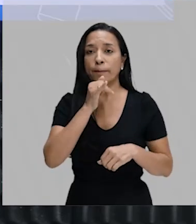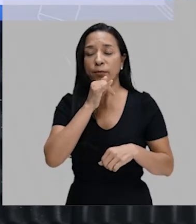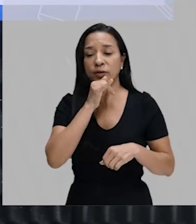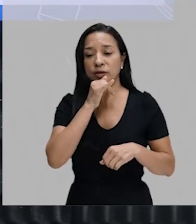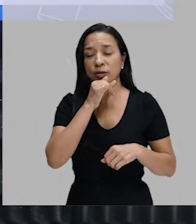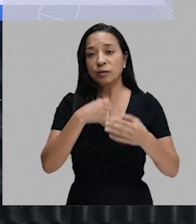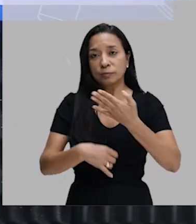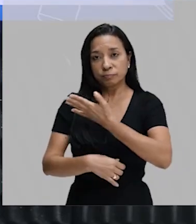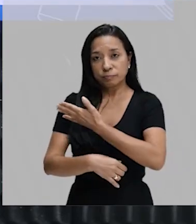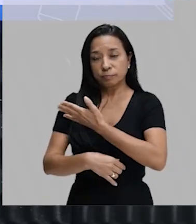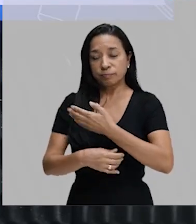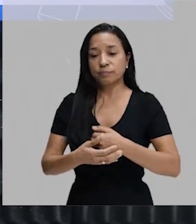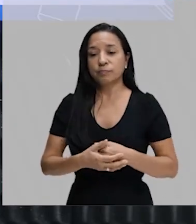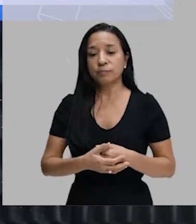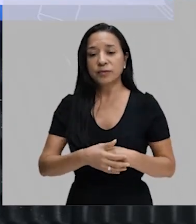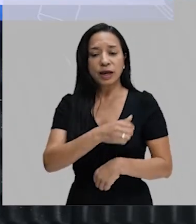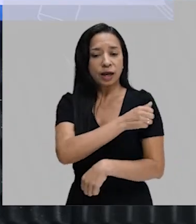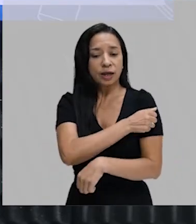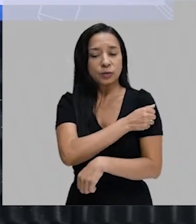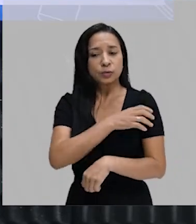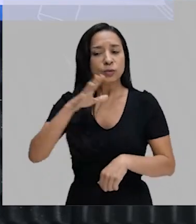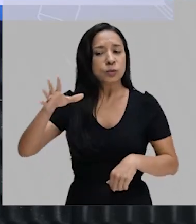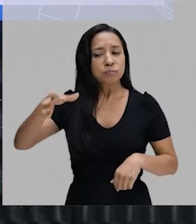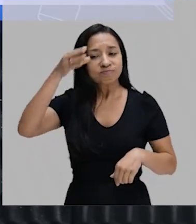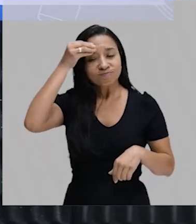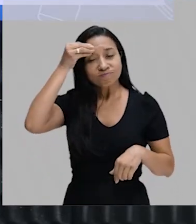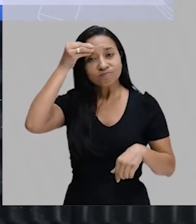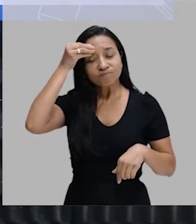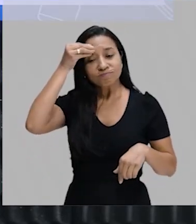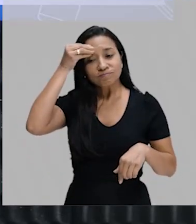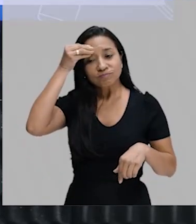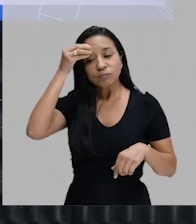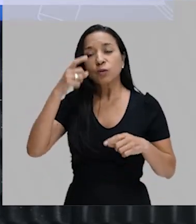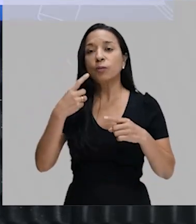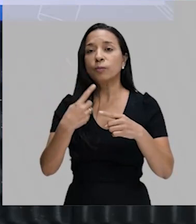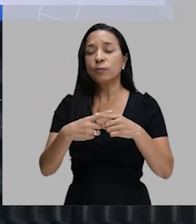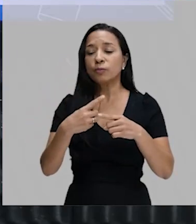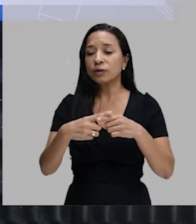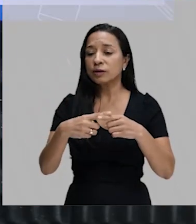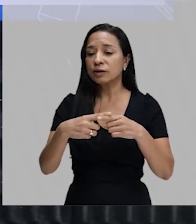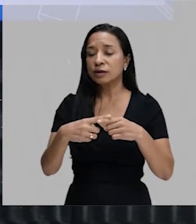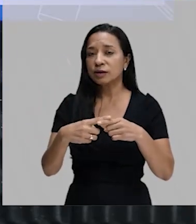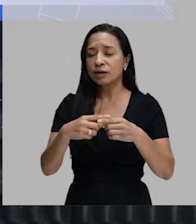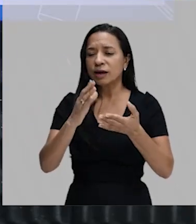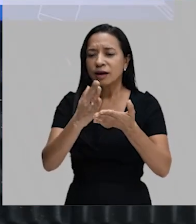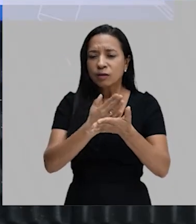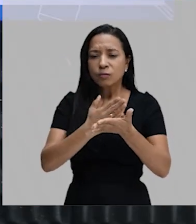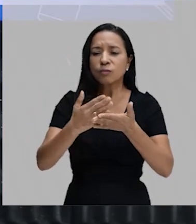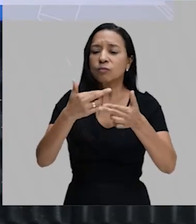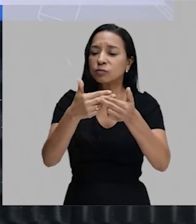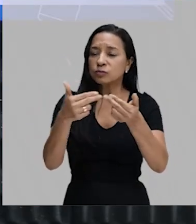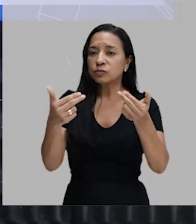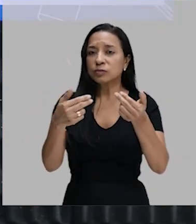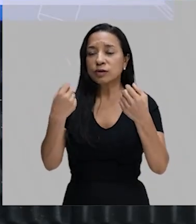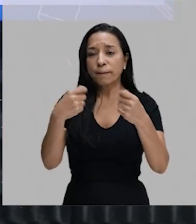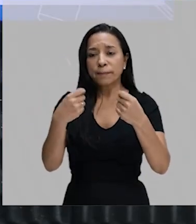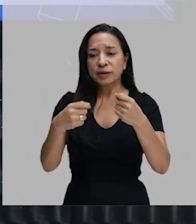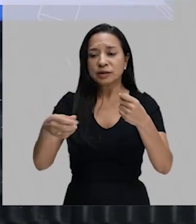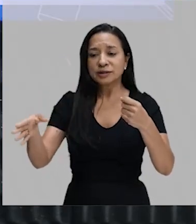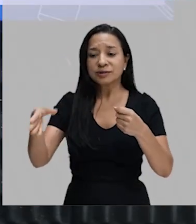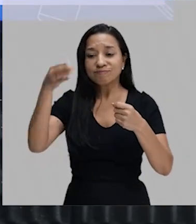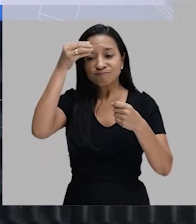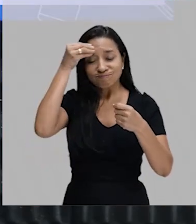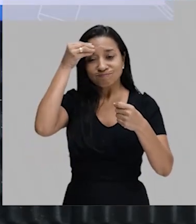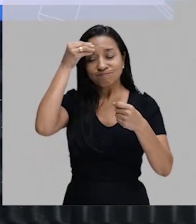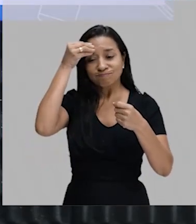refiro aqui ao aluno decorar, é porque certas coisas é preciso que você tenha fixado